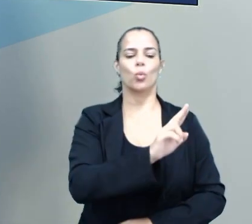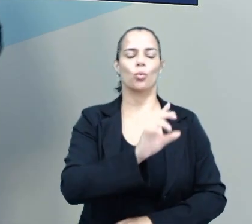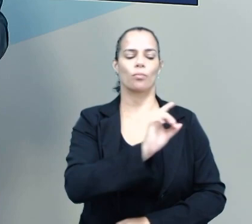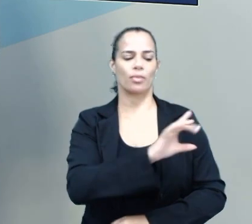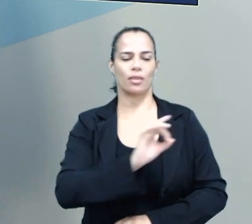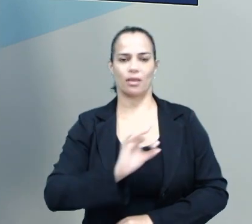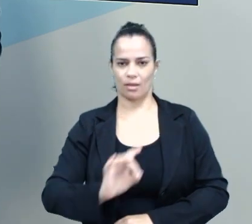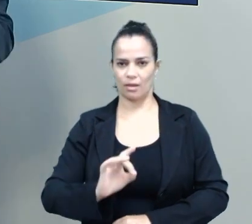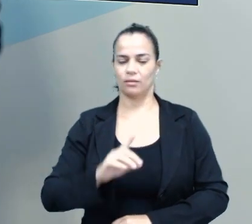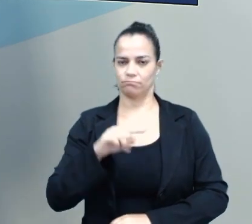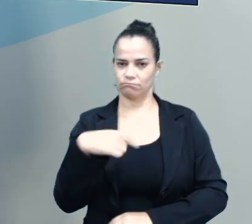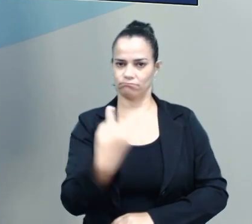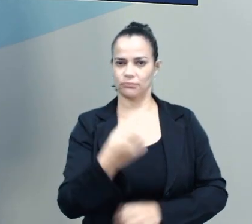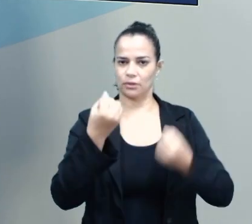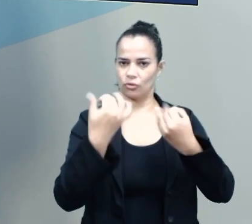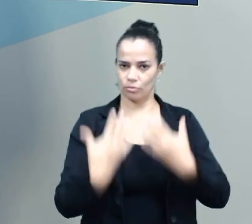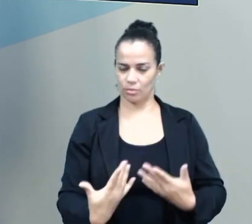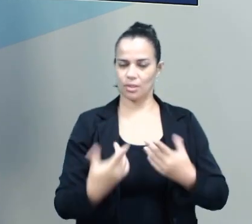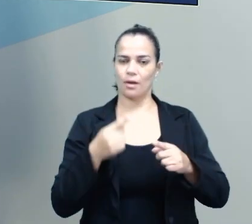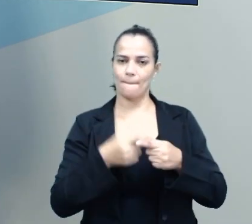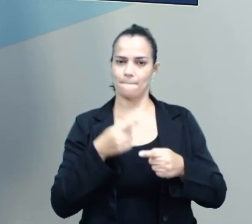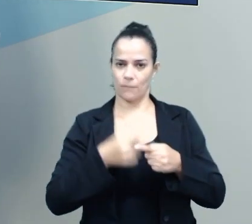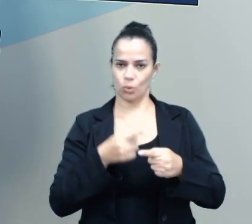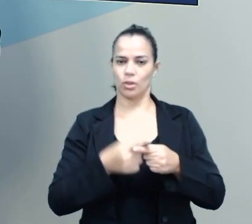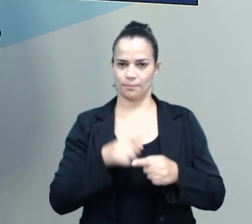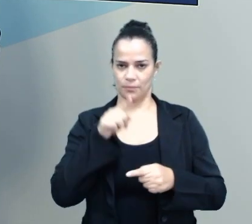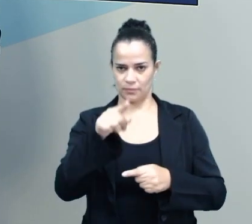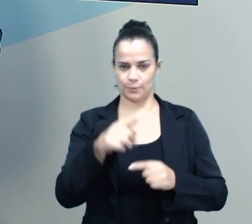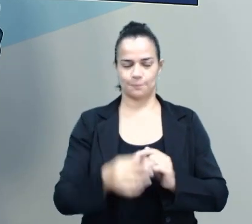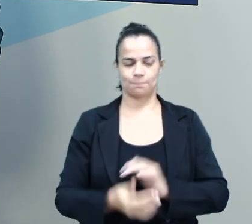desse, dizer o nome de cada termo desse para você.